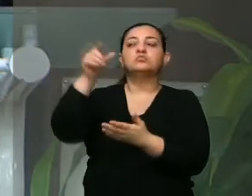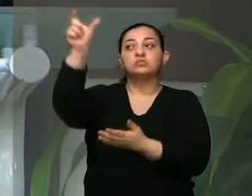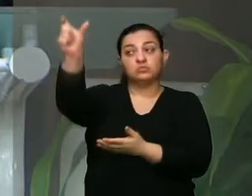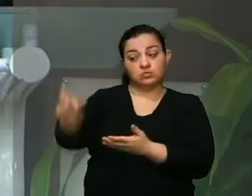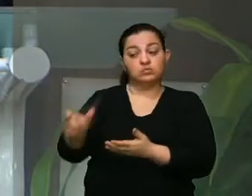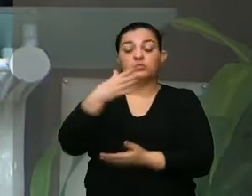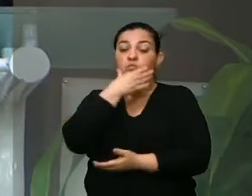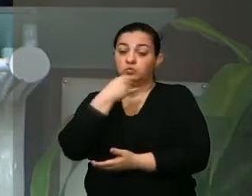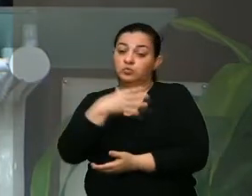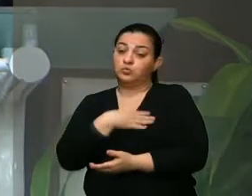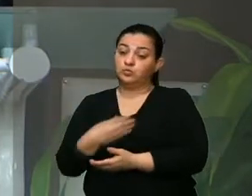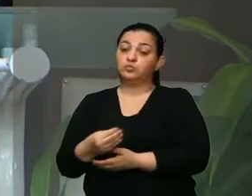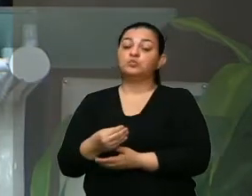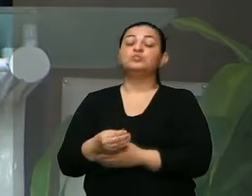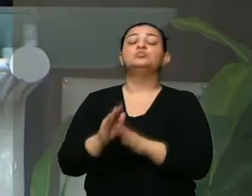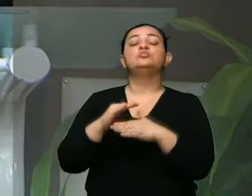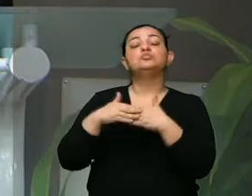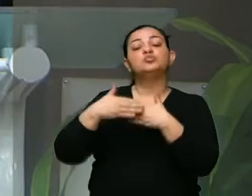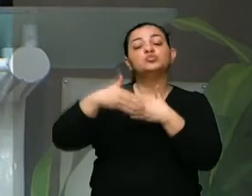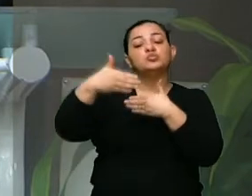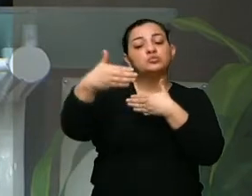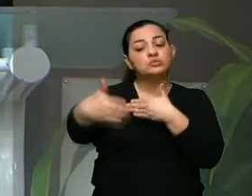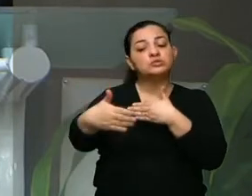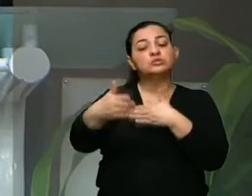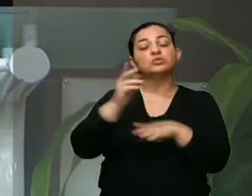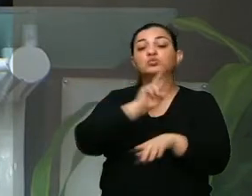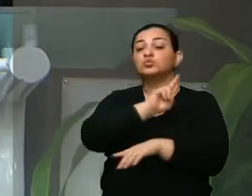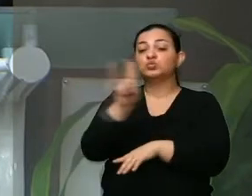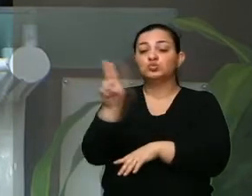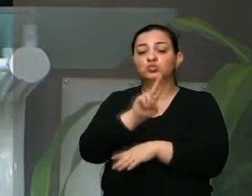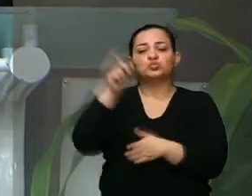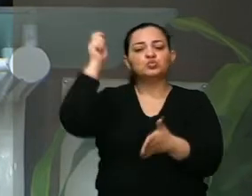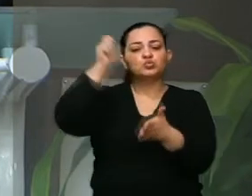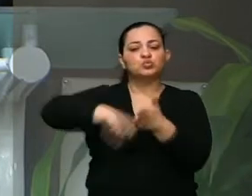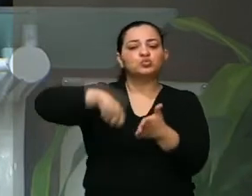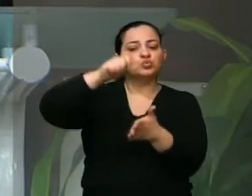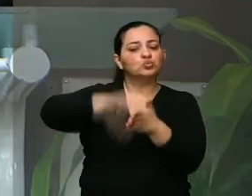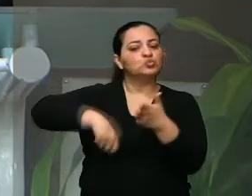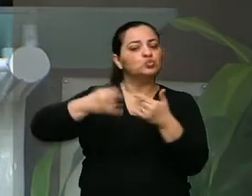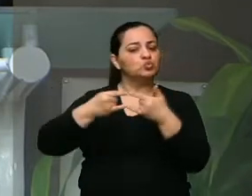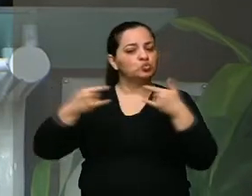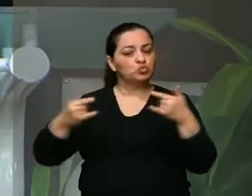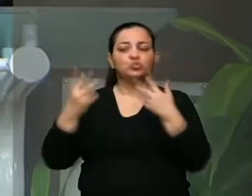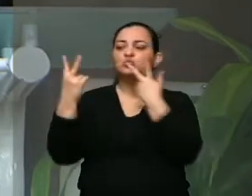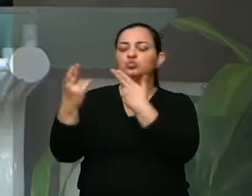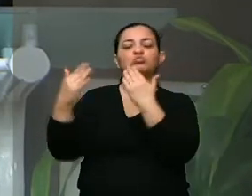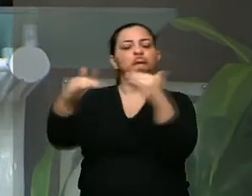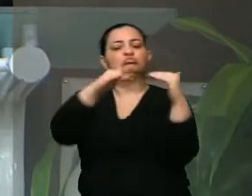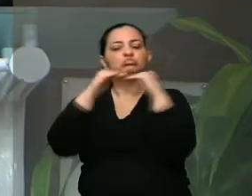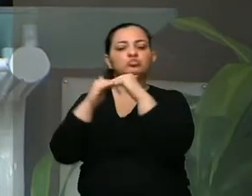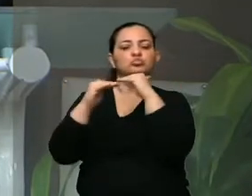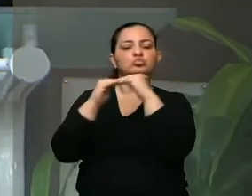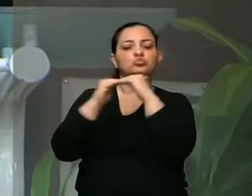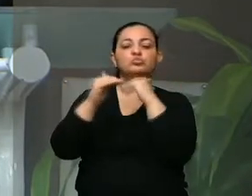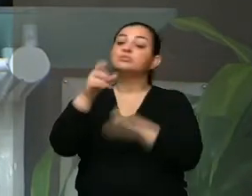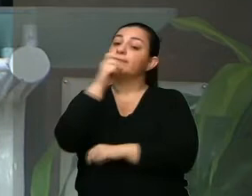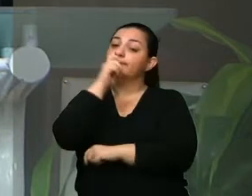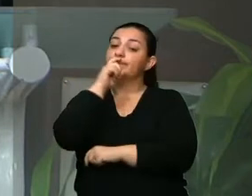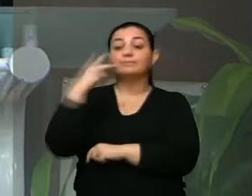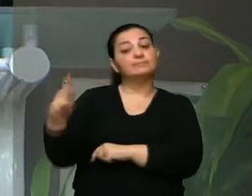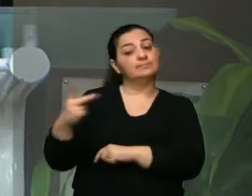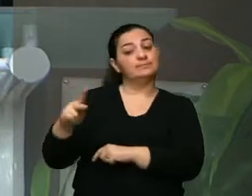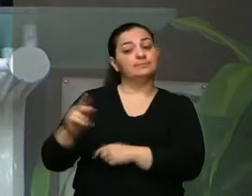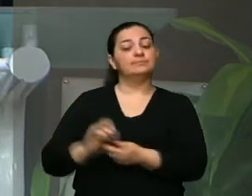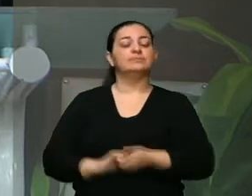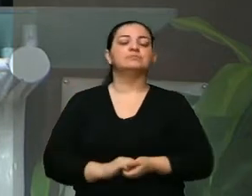filho ea partir dali o nome assinatura daquele rapaz valia tanto quanto a assinatura do pai